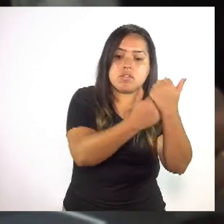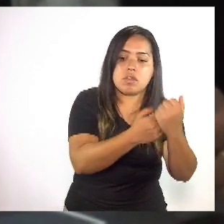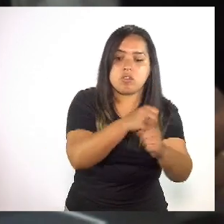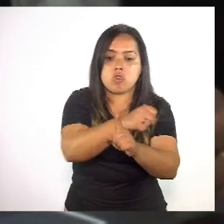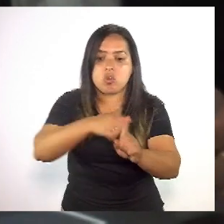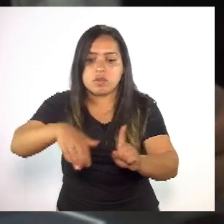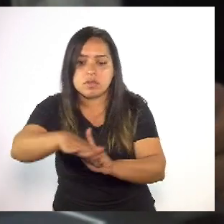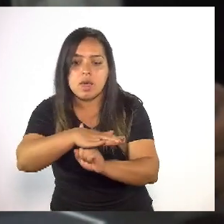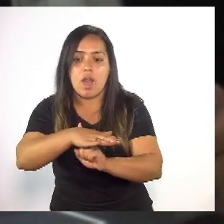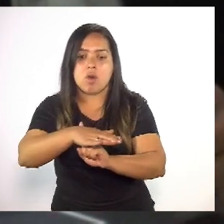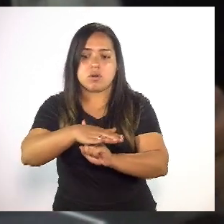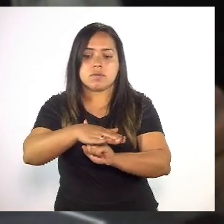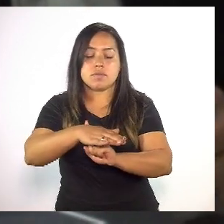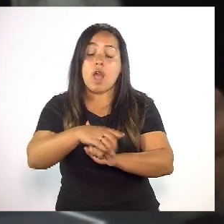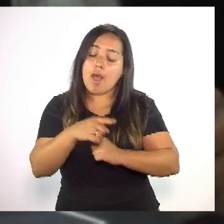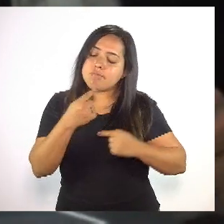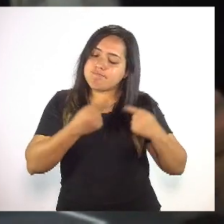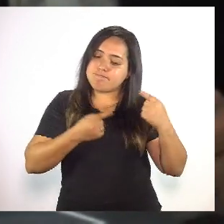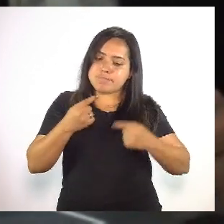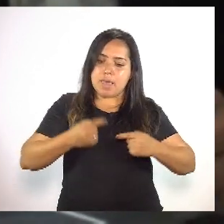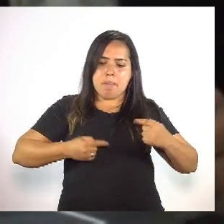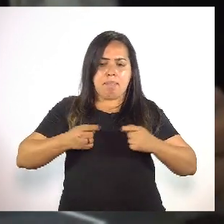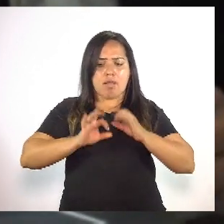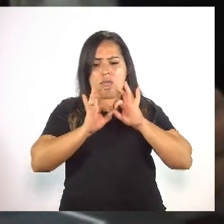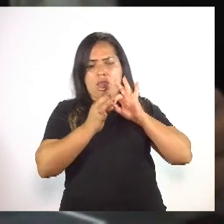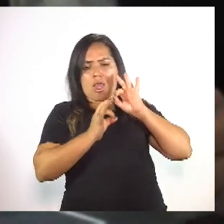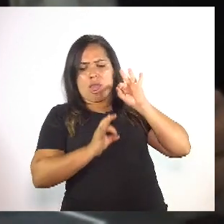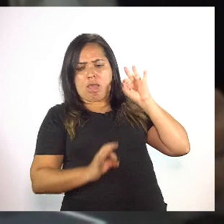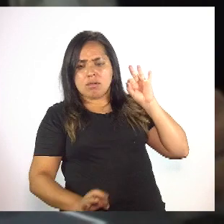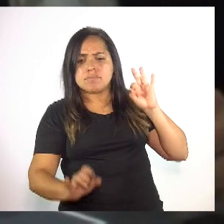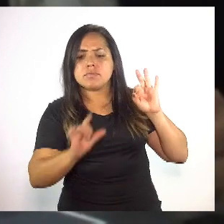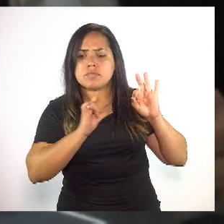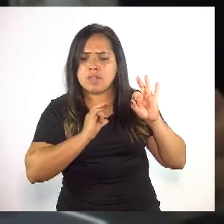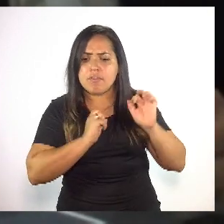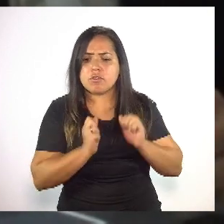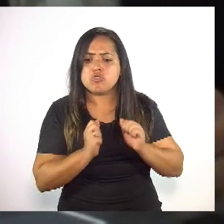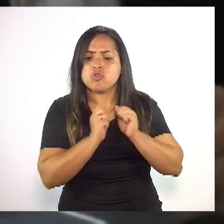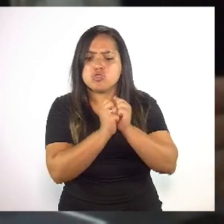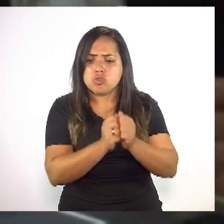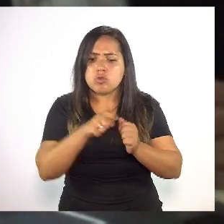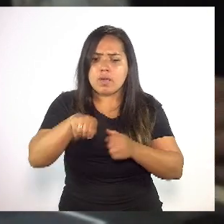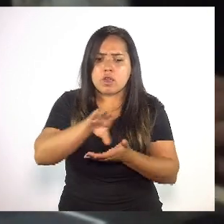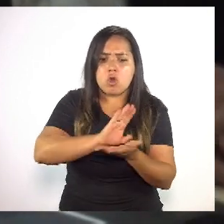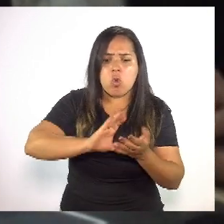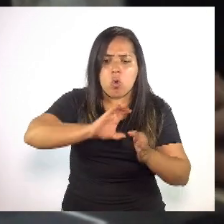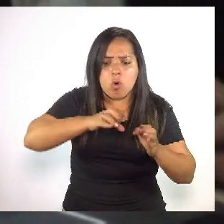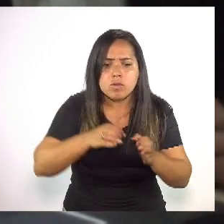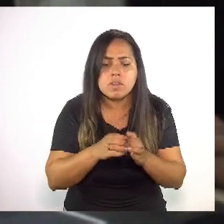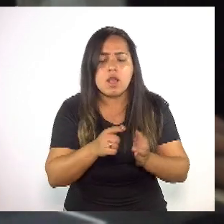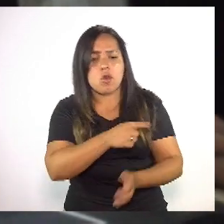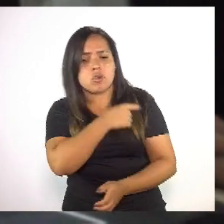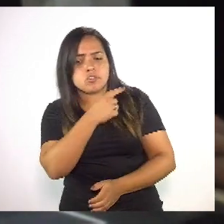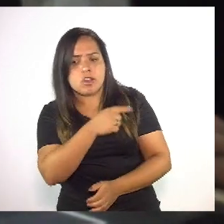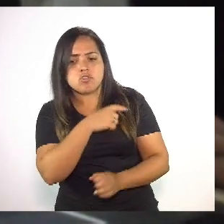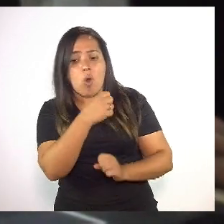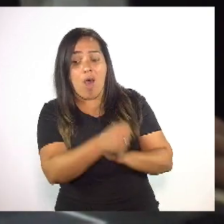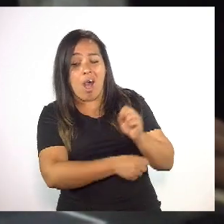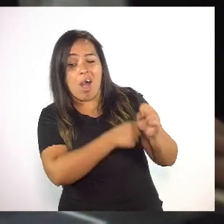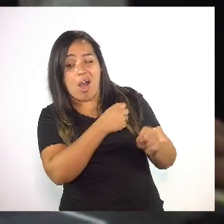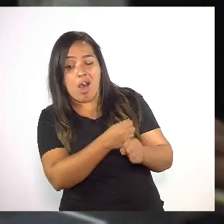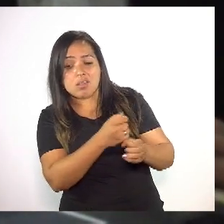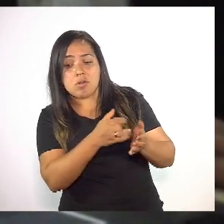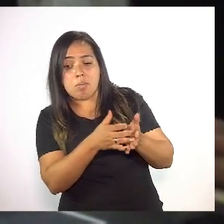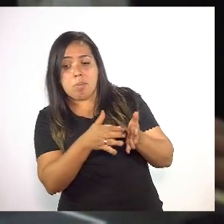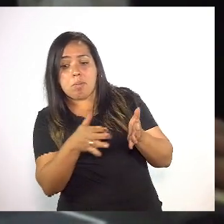Isso foi um debate muito grande que nós tivemos junto ao Conselho Gestor do FECP ao longo desse ano na